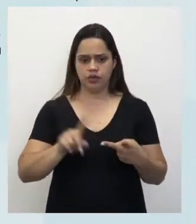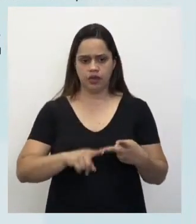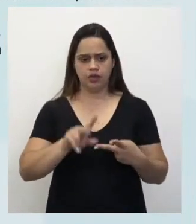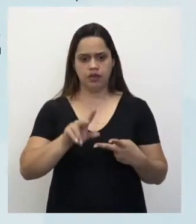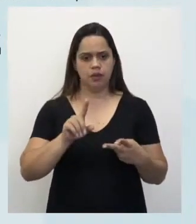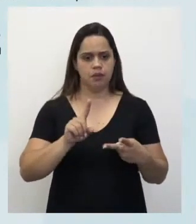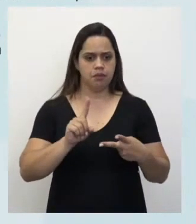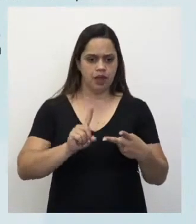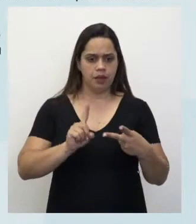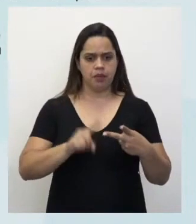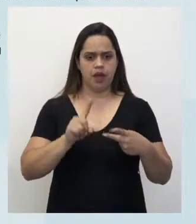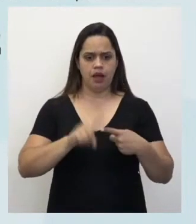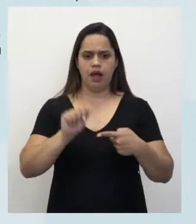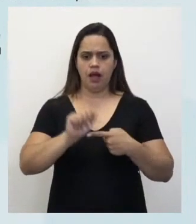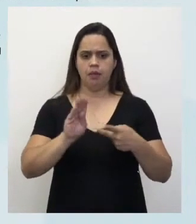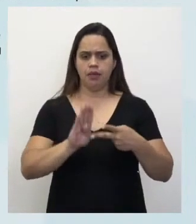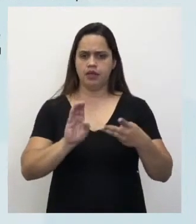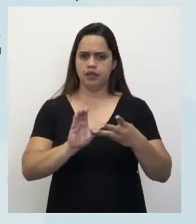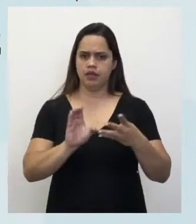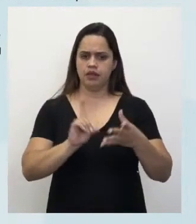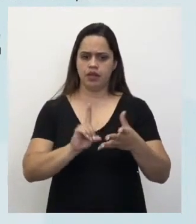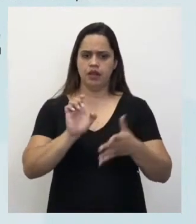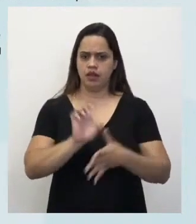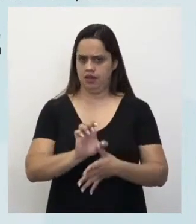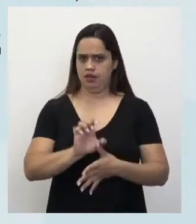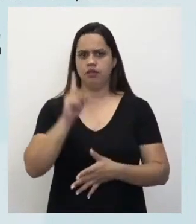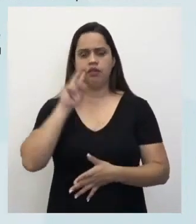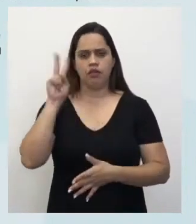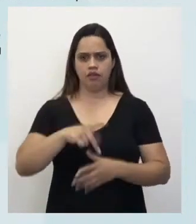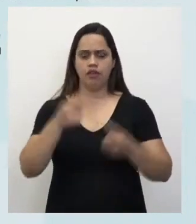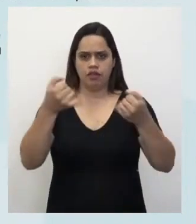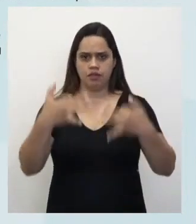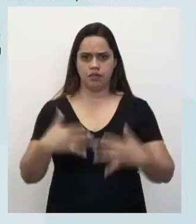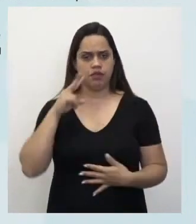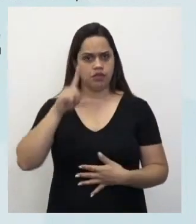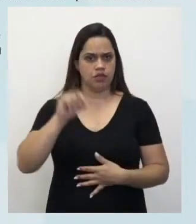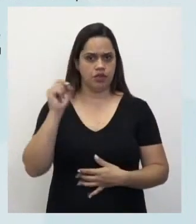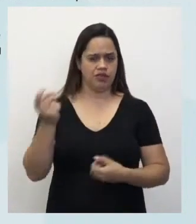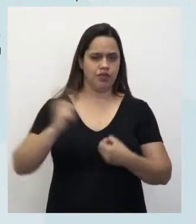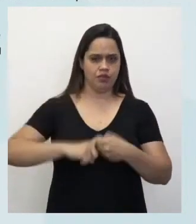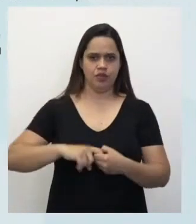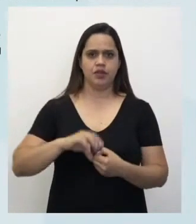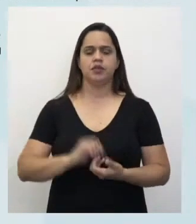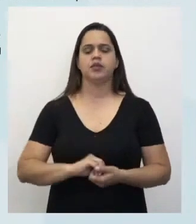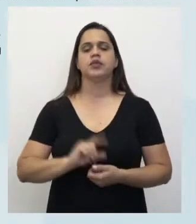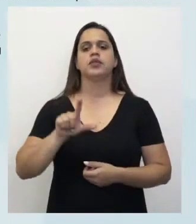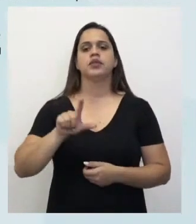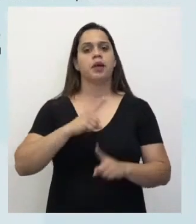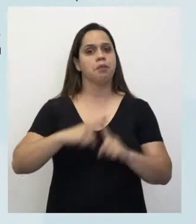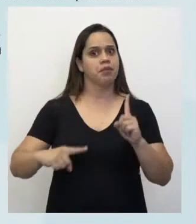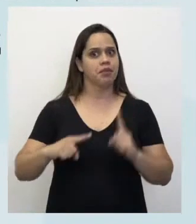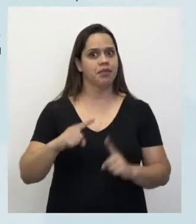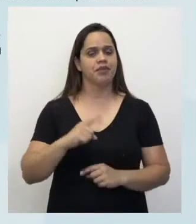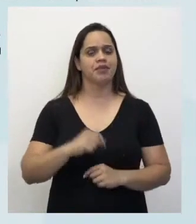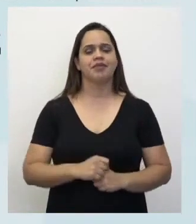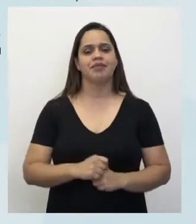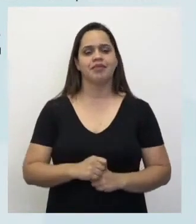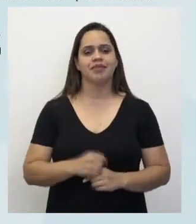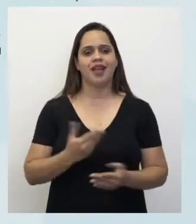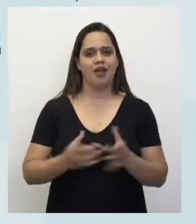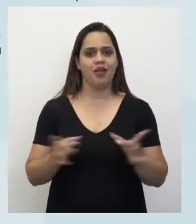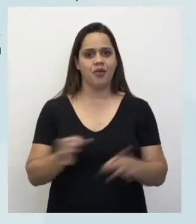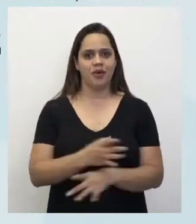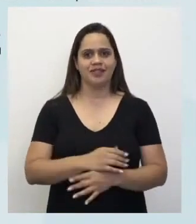surrealista, futurista, dadaísta ou expressionista? Voltamos já já, mais meio minutinho aí, que a nossa aula está quase